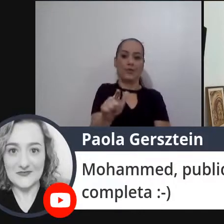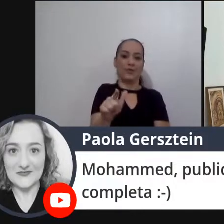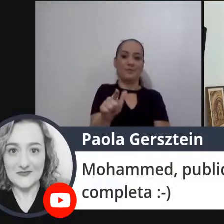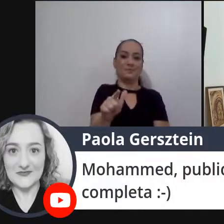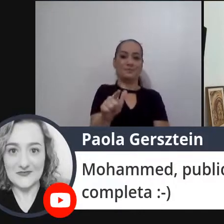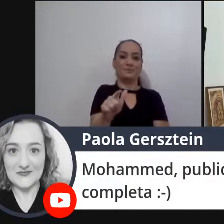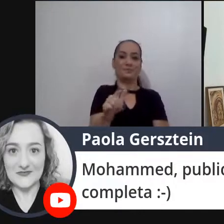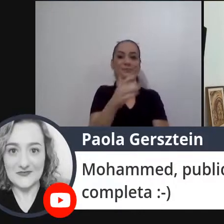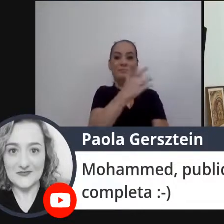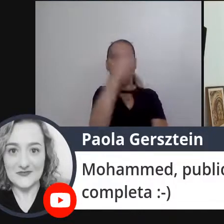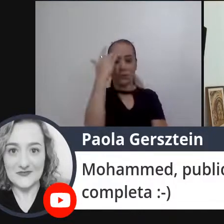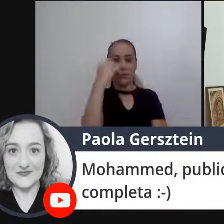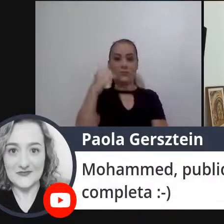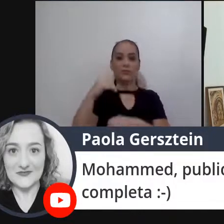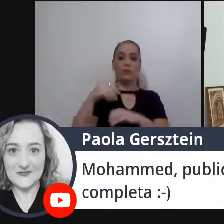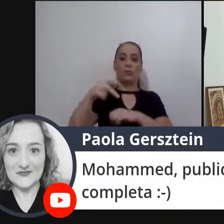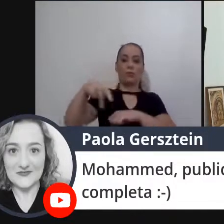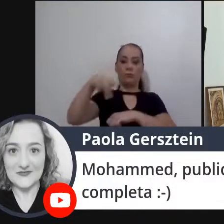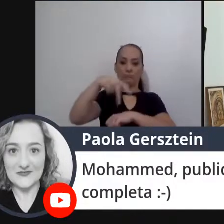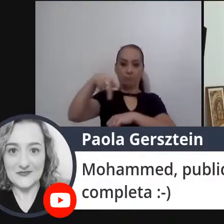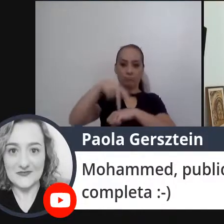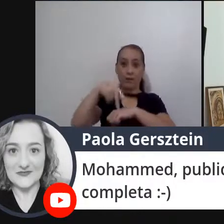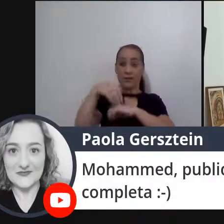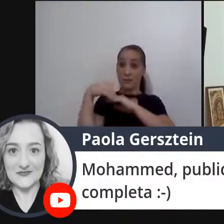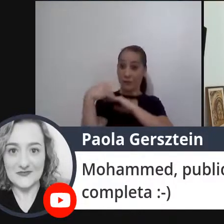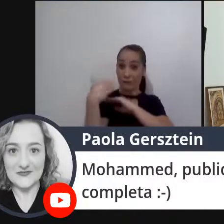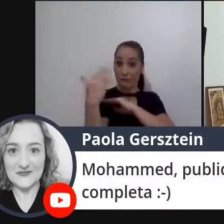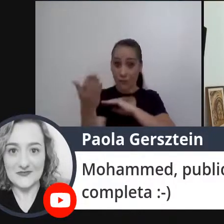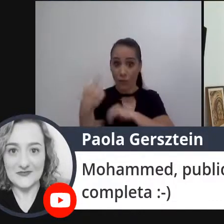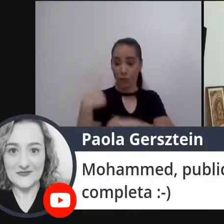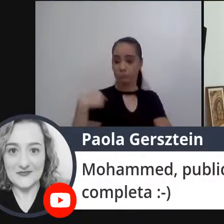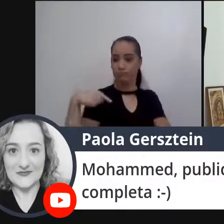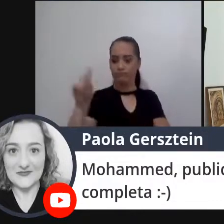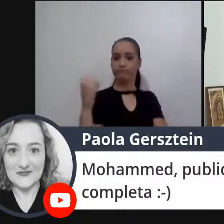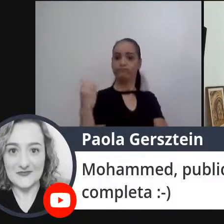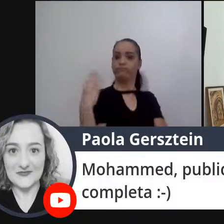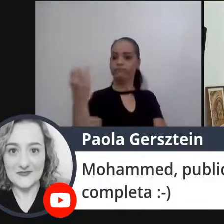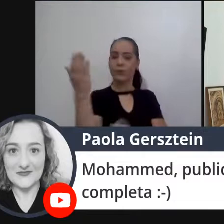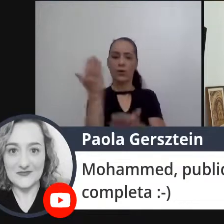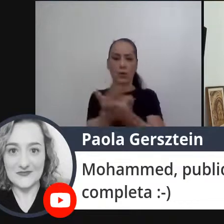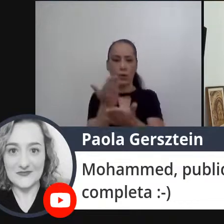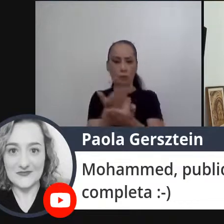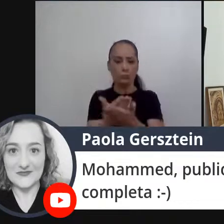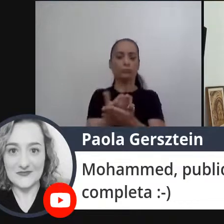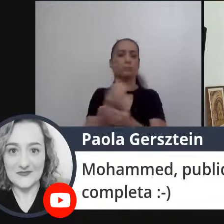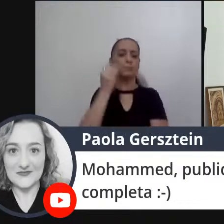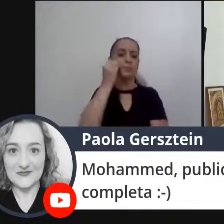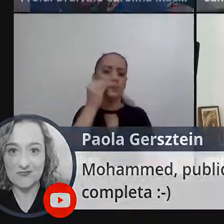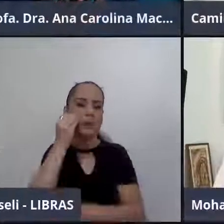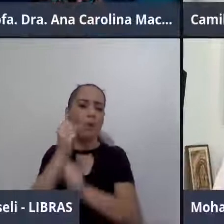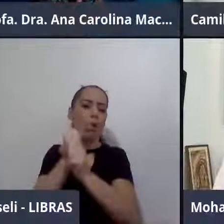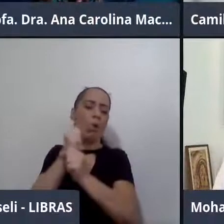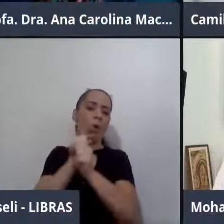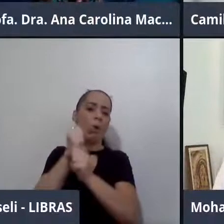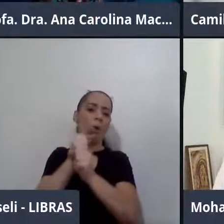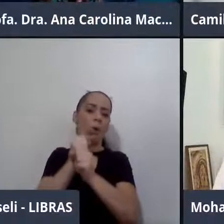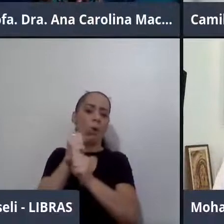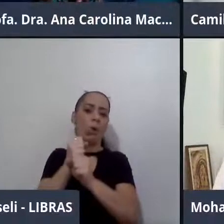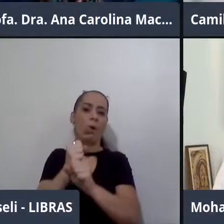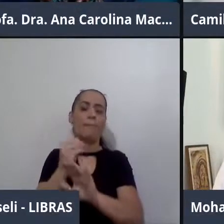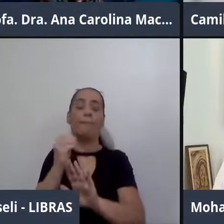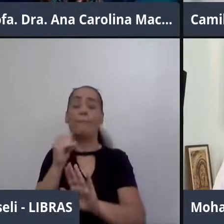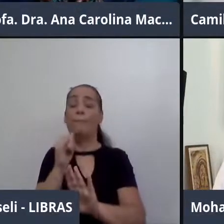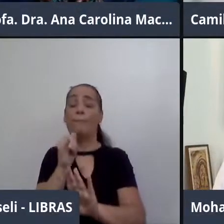Estudaram num outro lugar, elas estudaram num outro país, tiveram experiência de anos, por exemplo, engenharia de gás e petróleo,